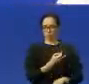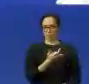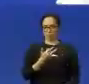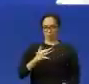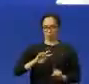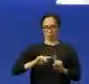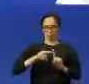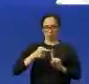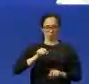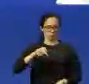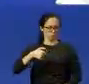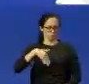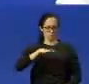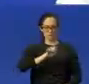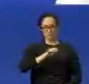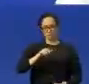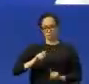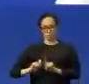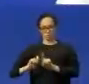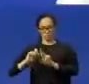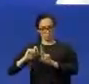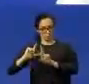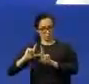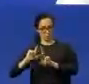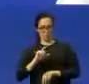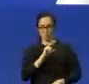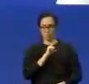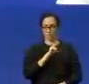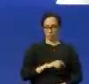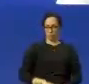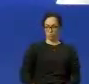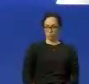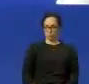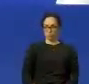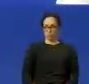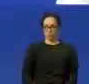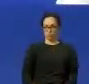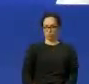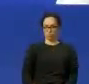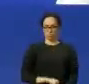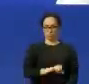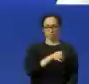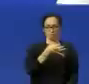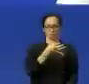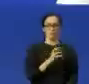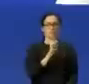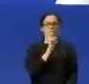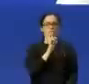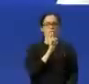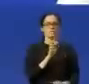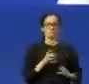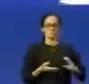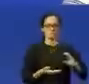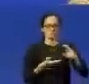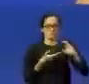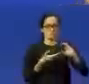de vezes maior do que Rzão. Na verdade, é 1 milhar maior, não é? Alternativa certa,